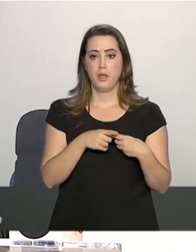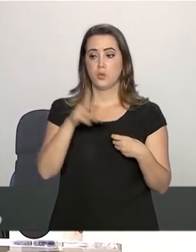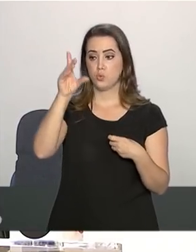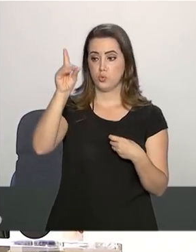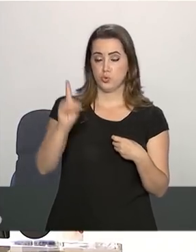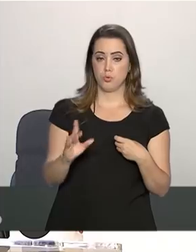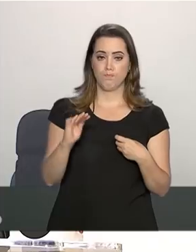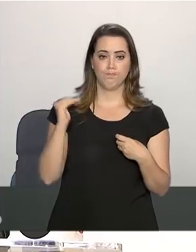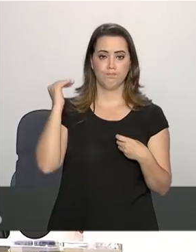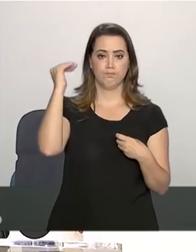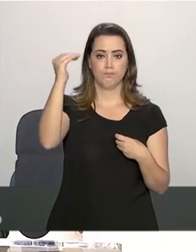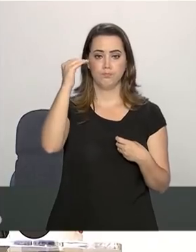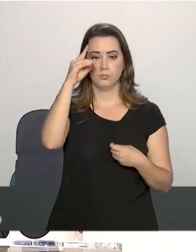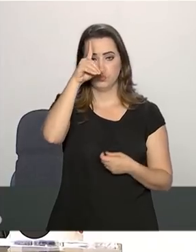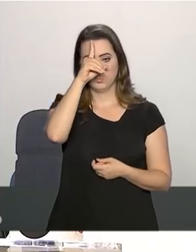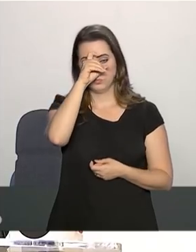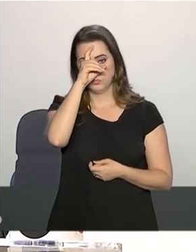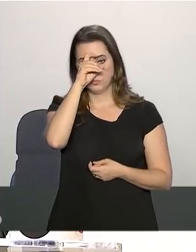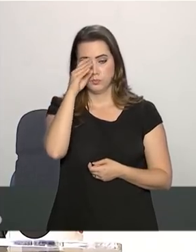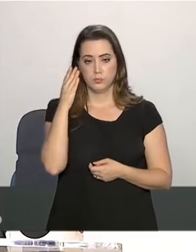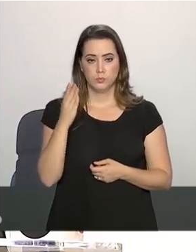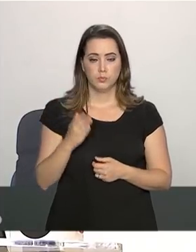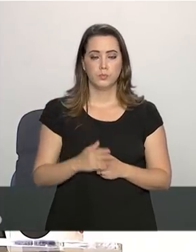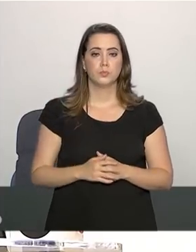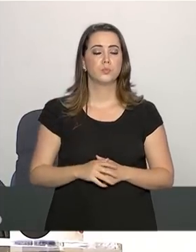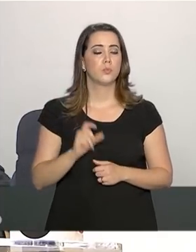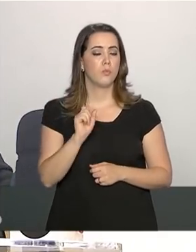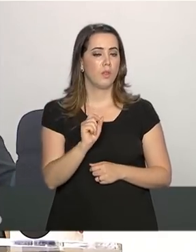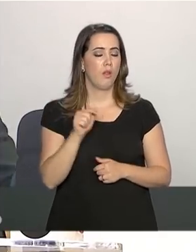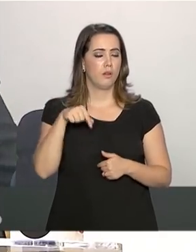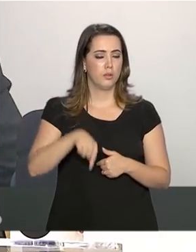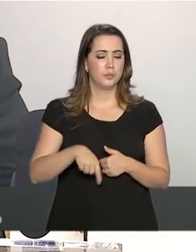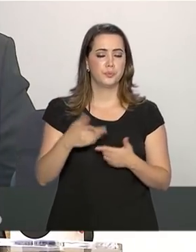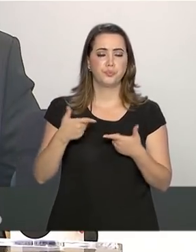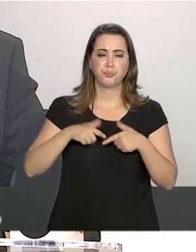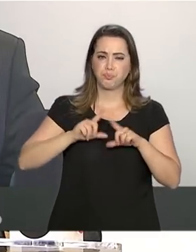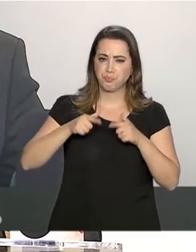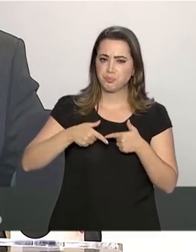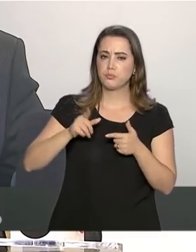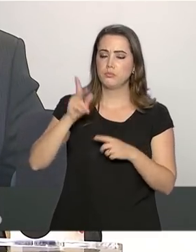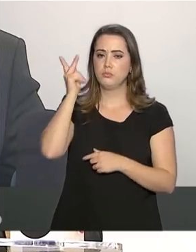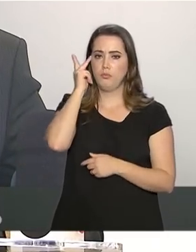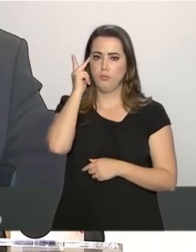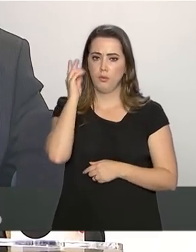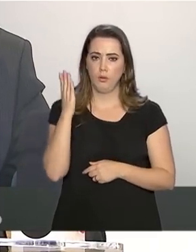-superintendente do Hospital Israelita Albert Einstein.